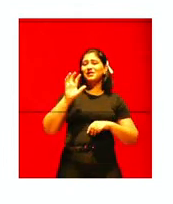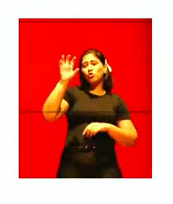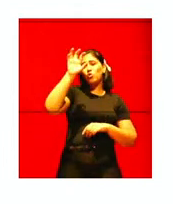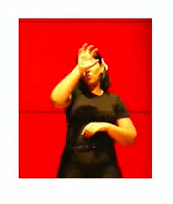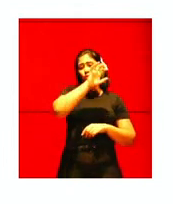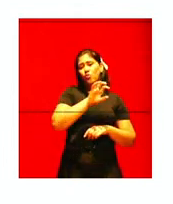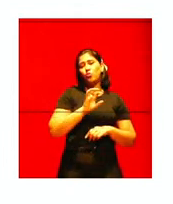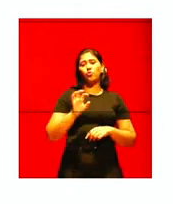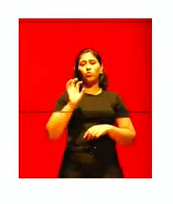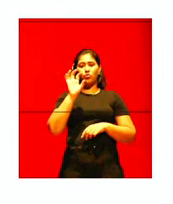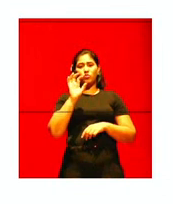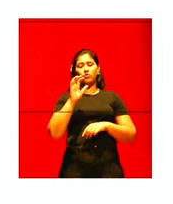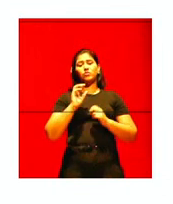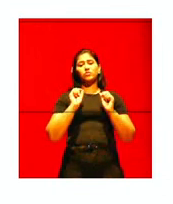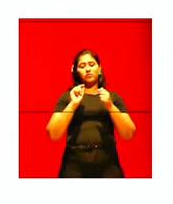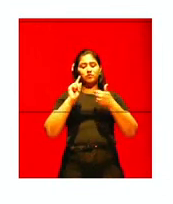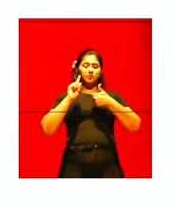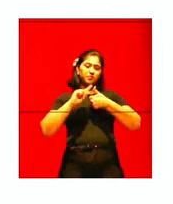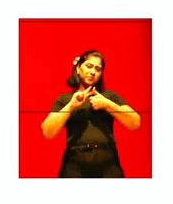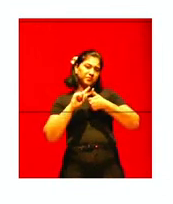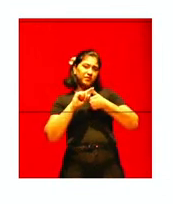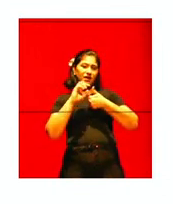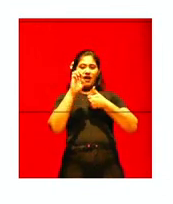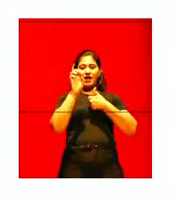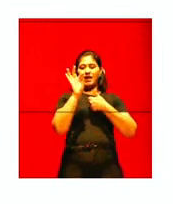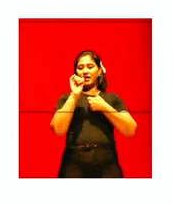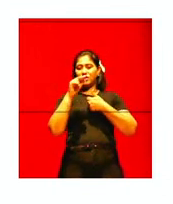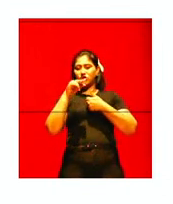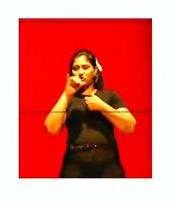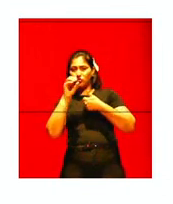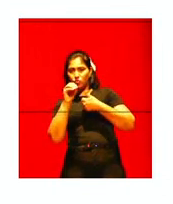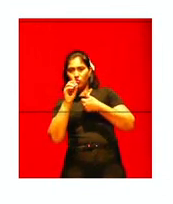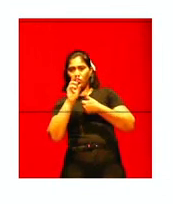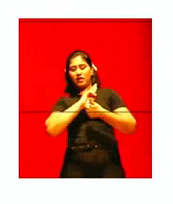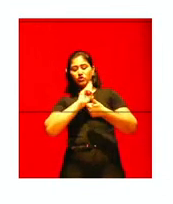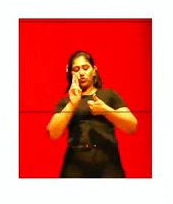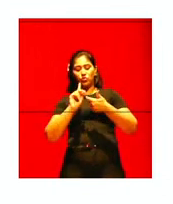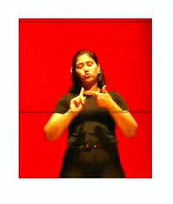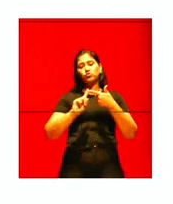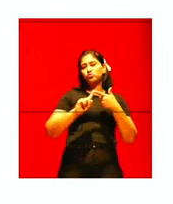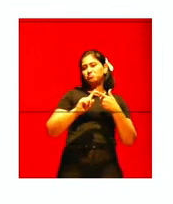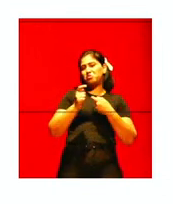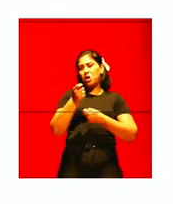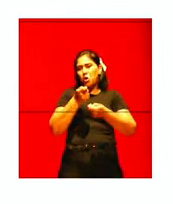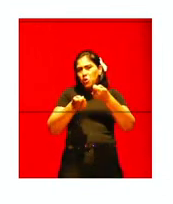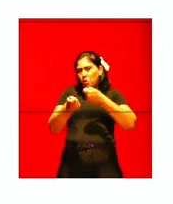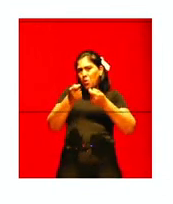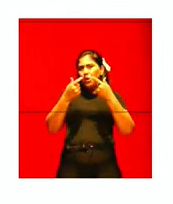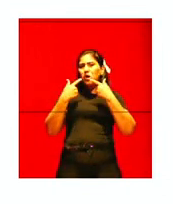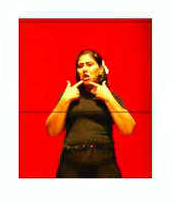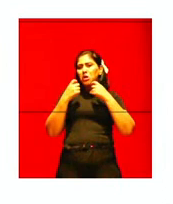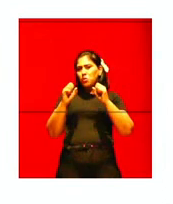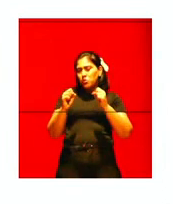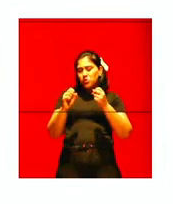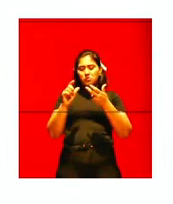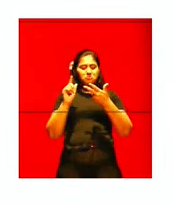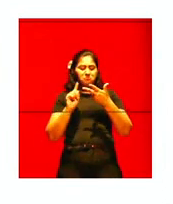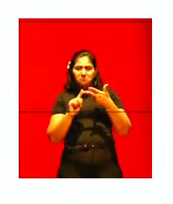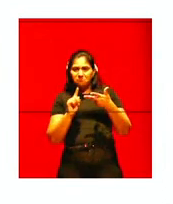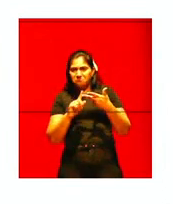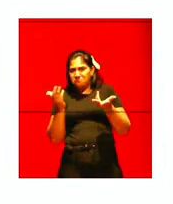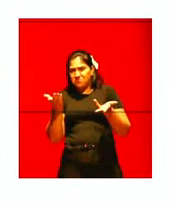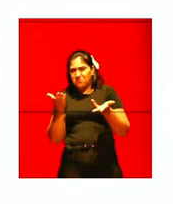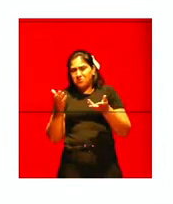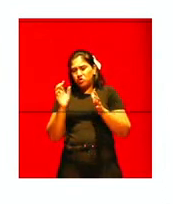âmbito étnico-religioso, B, linguístico-econômico, C, racial e folclórico, D,